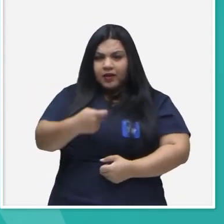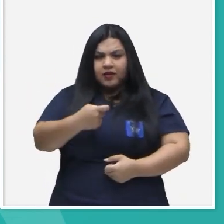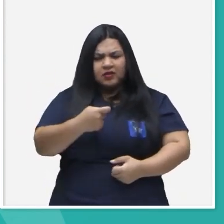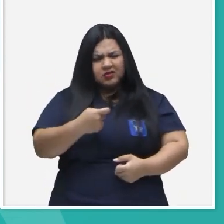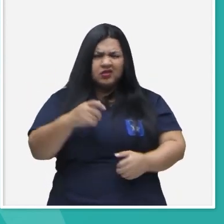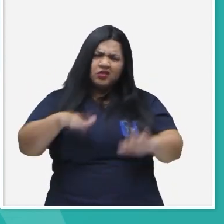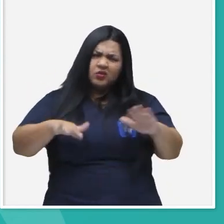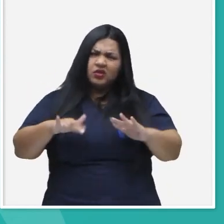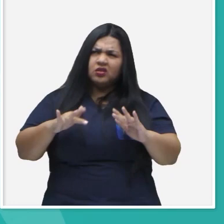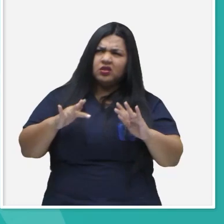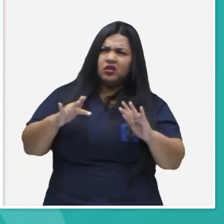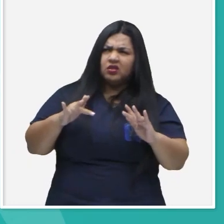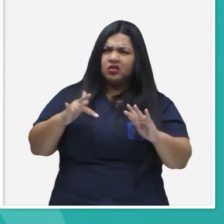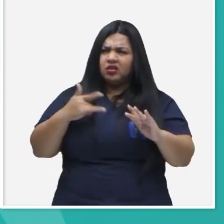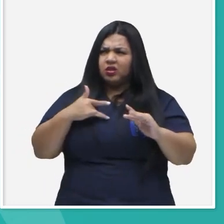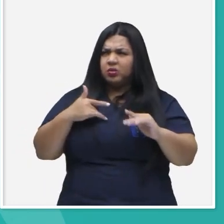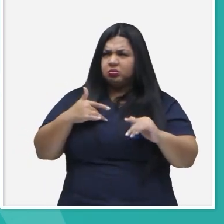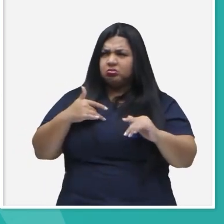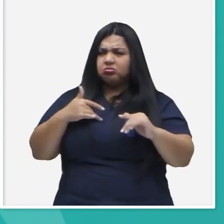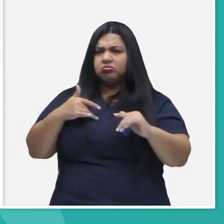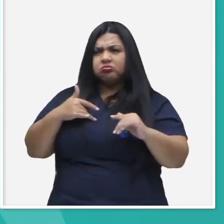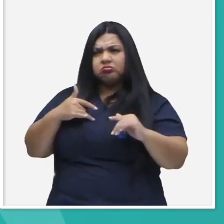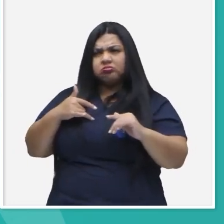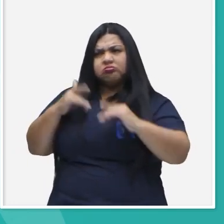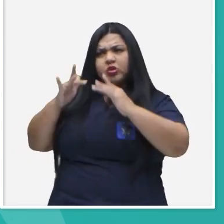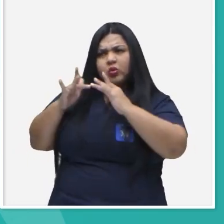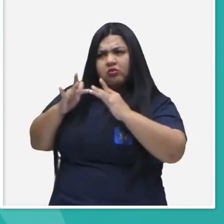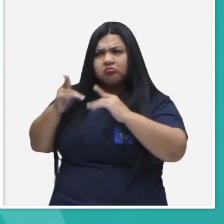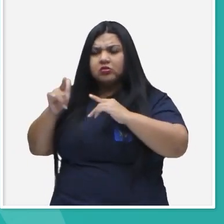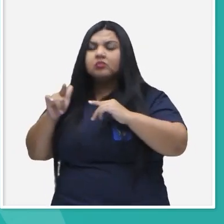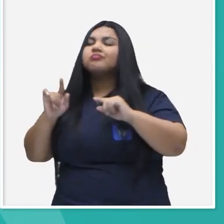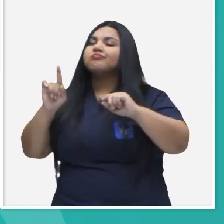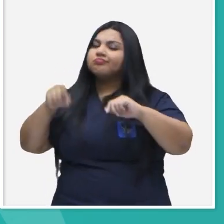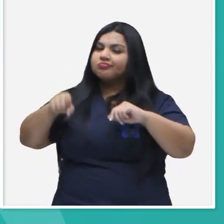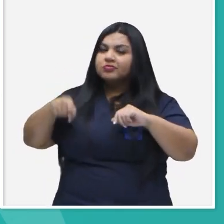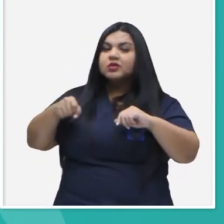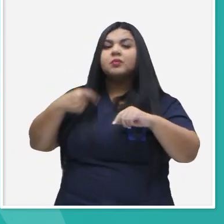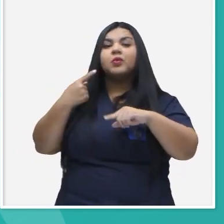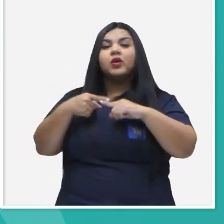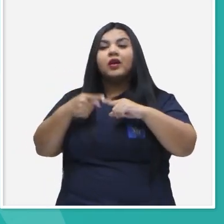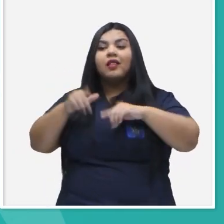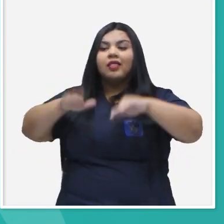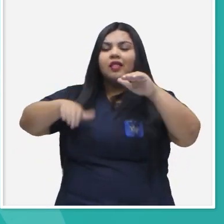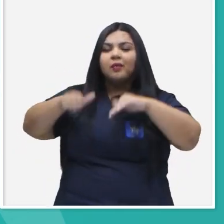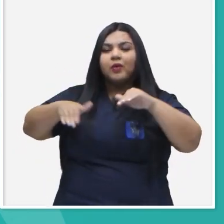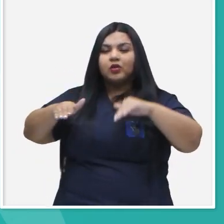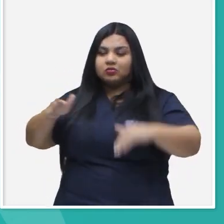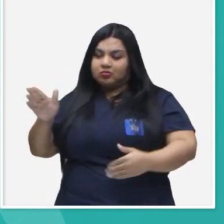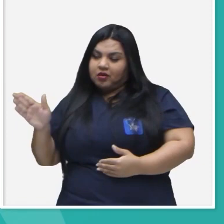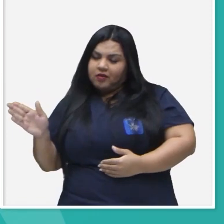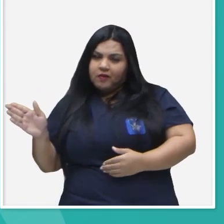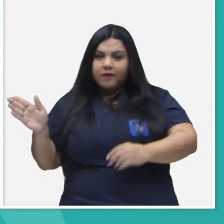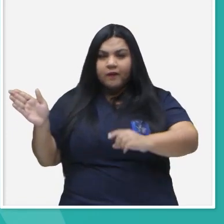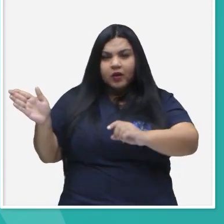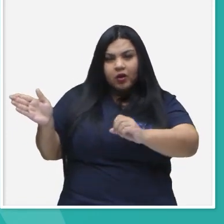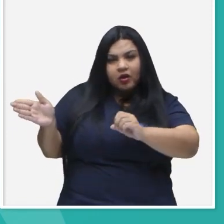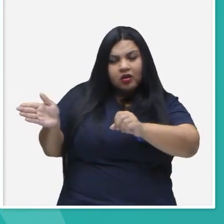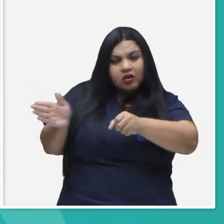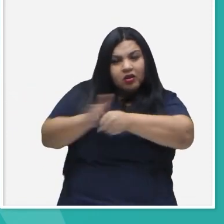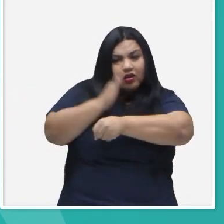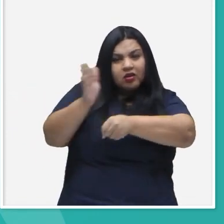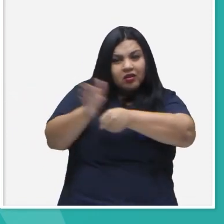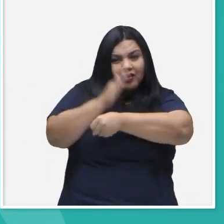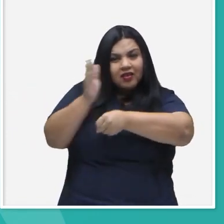interfiro? Interfere, porque dependendo de como você jogue ou para onde você rebata essa